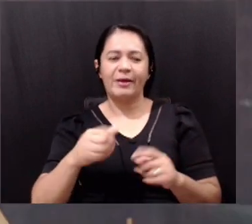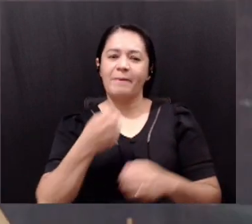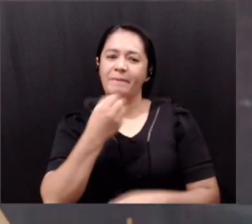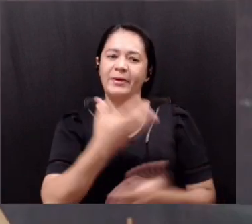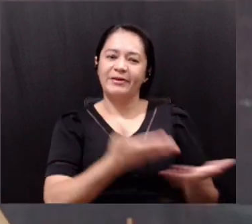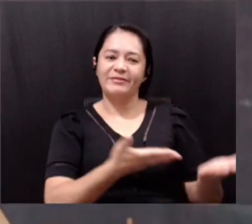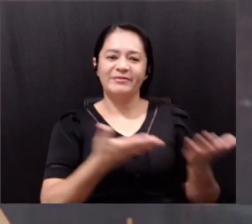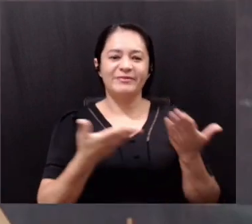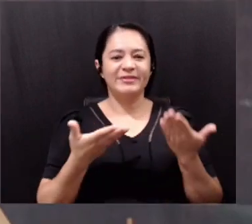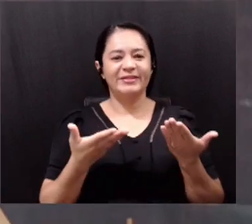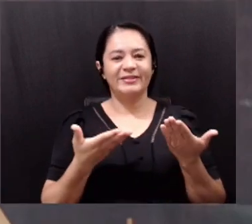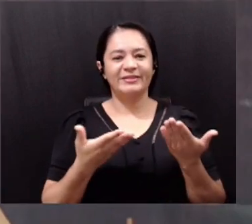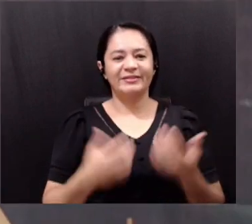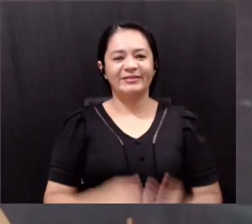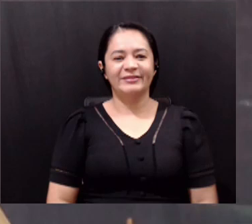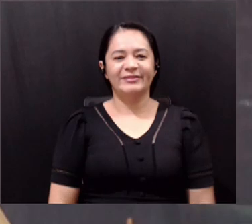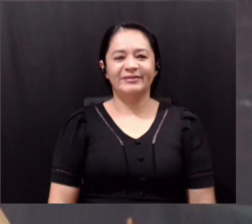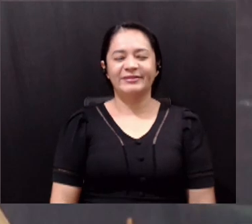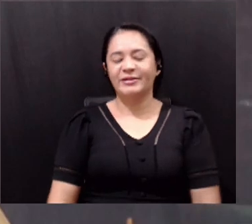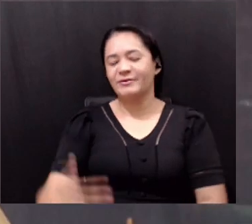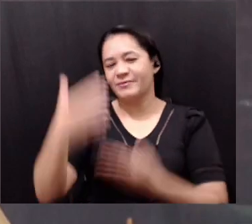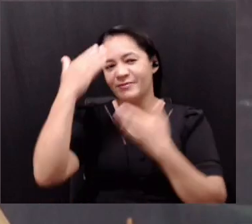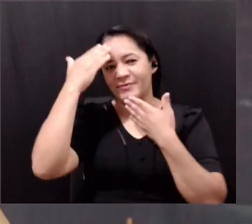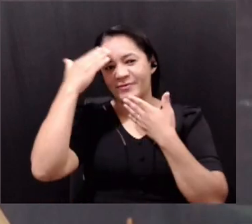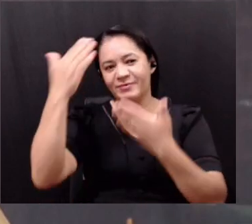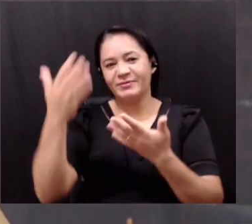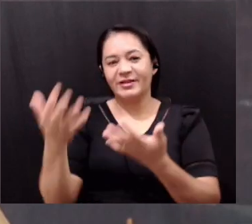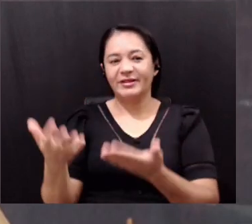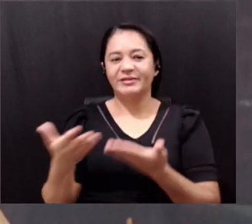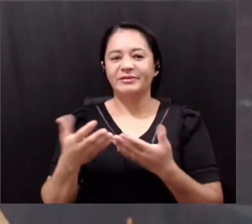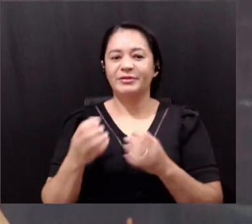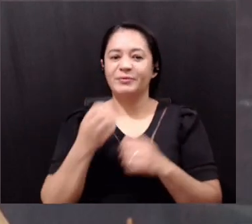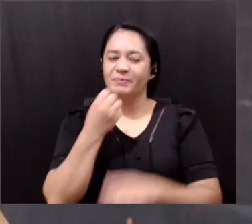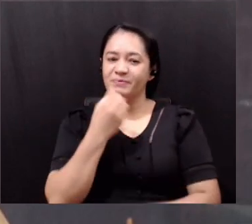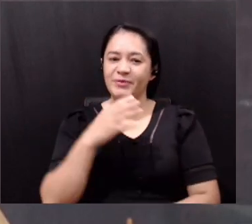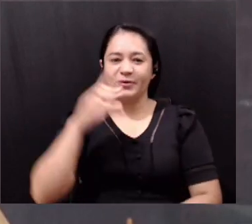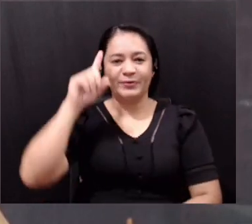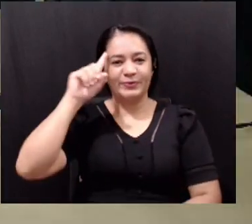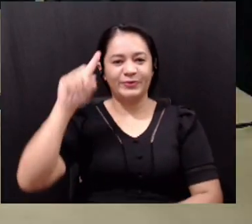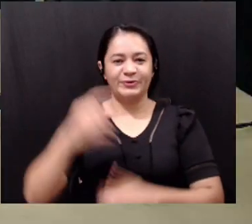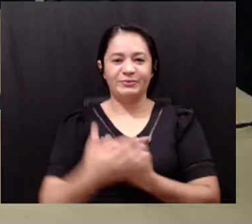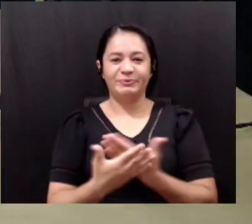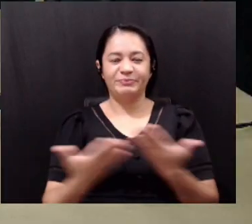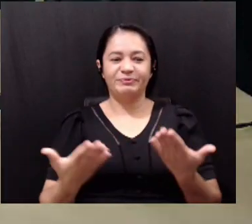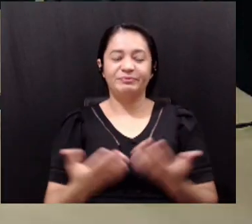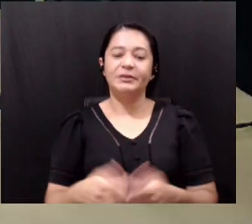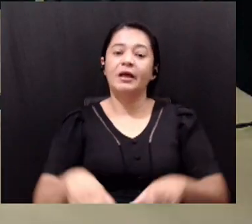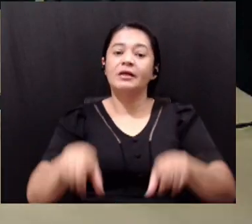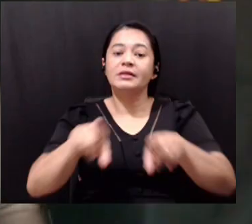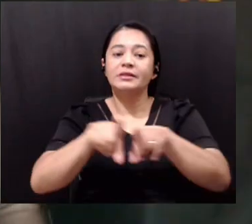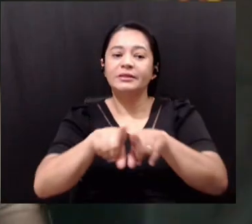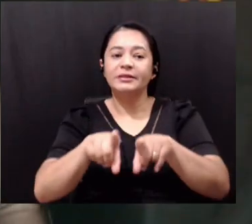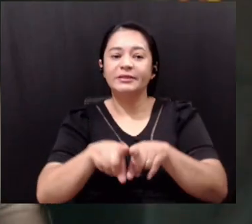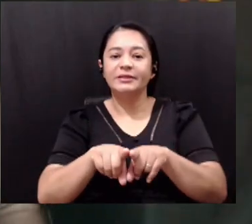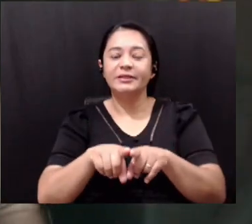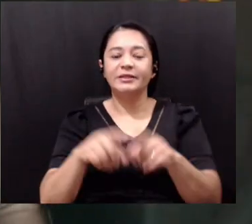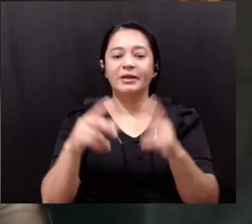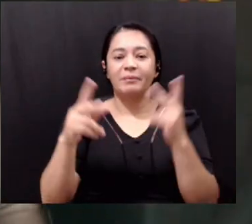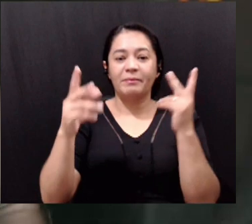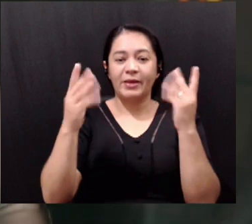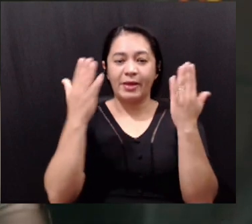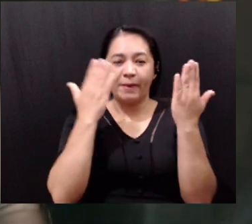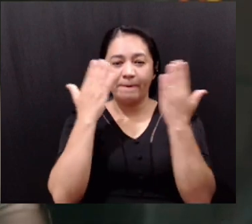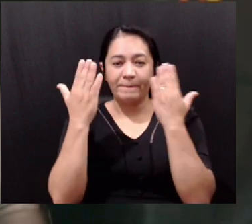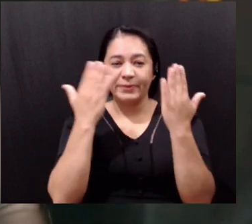obrigada, Rúbia. Obrigada pelo convite. Um bom dia a todos. Maravilha! Com a gente também a psicóloga especializada em